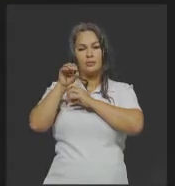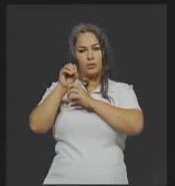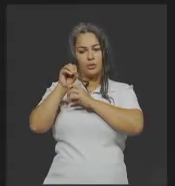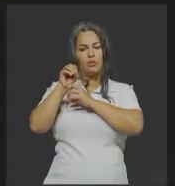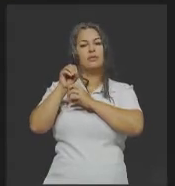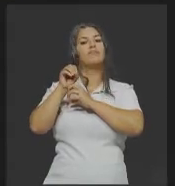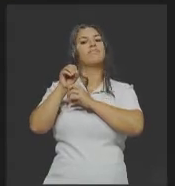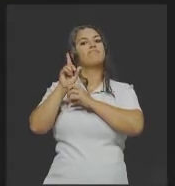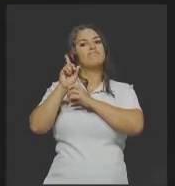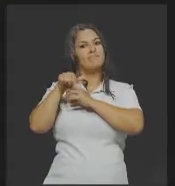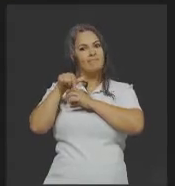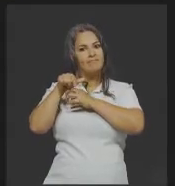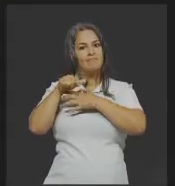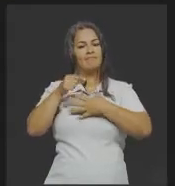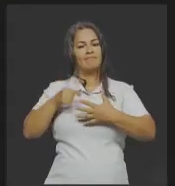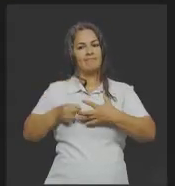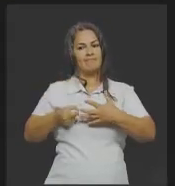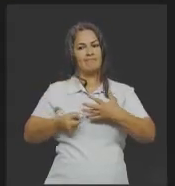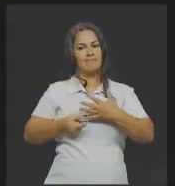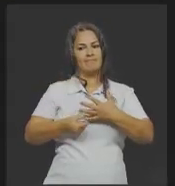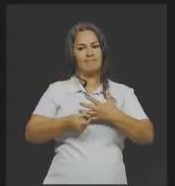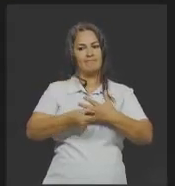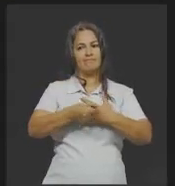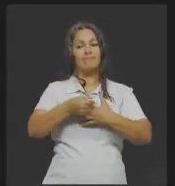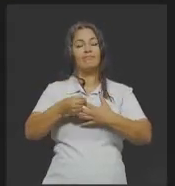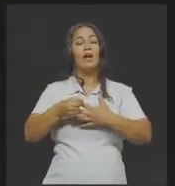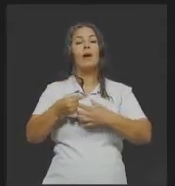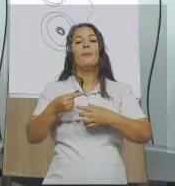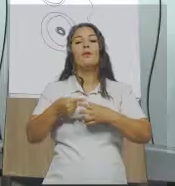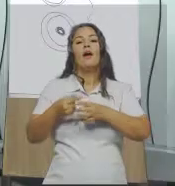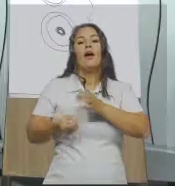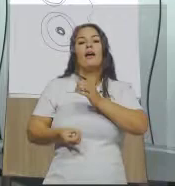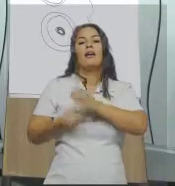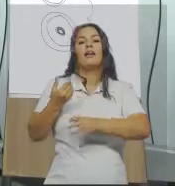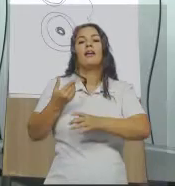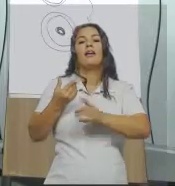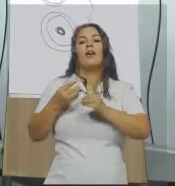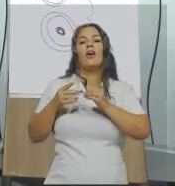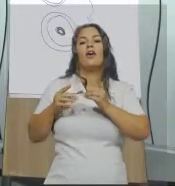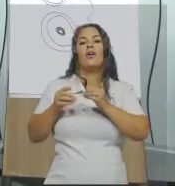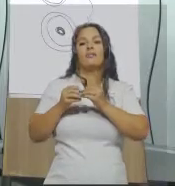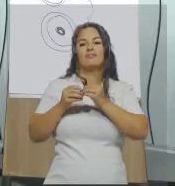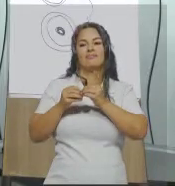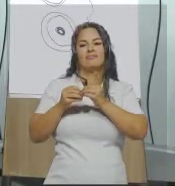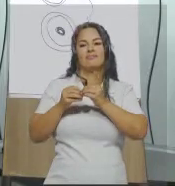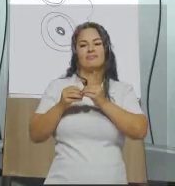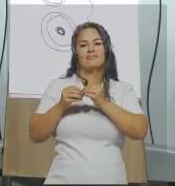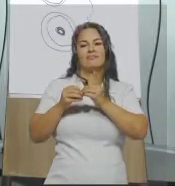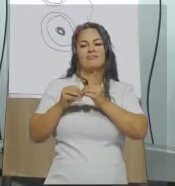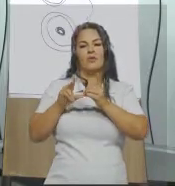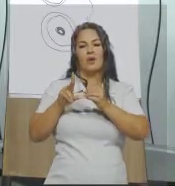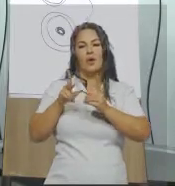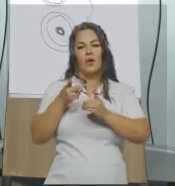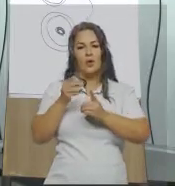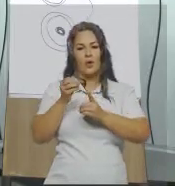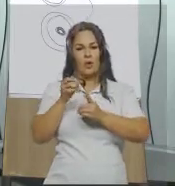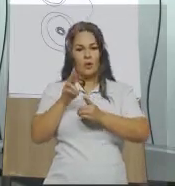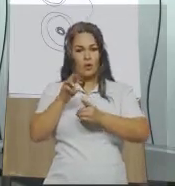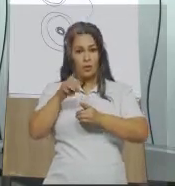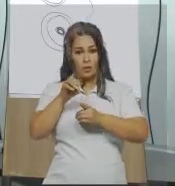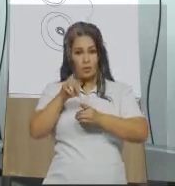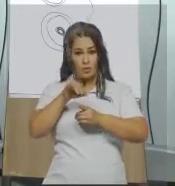órgãos endócrinos, pois produzem hormônios. Mais do que isso, inclusive, quando eu penso no hipotálamo.